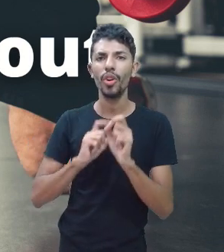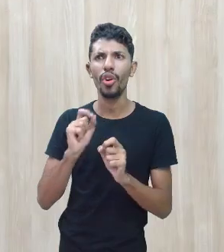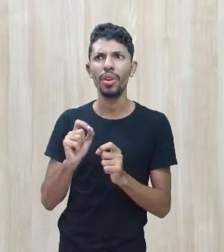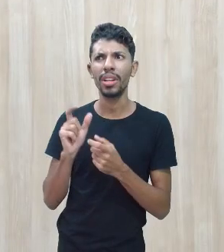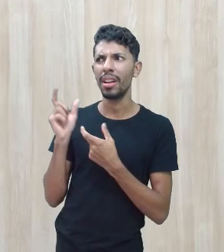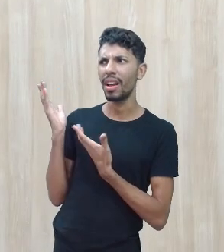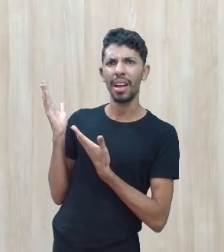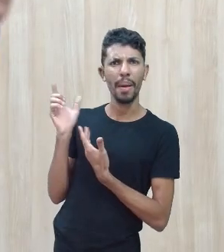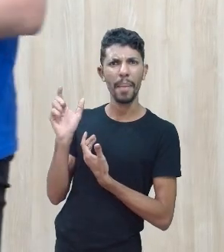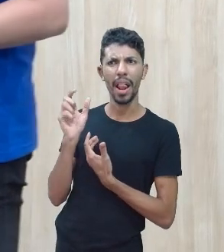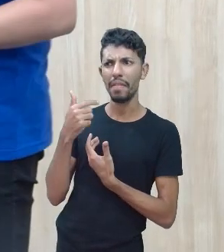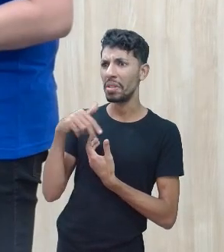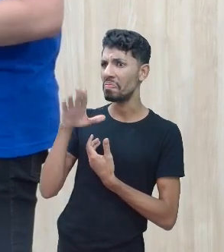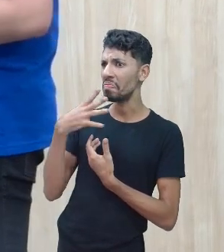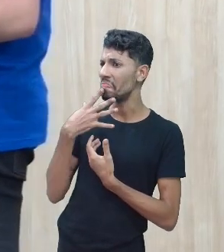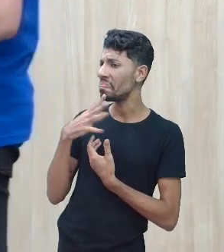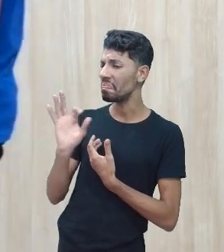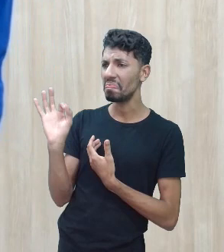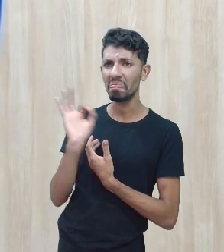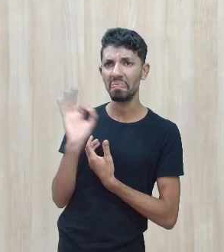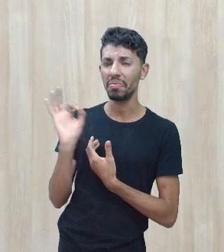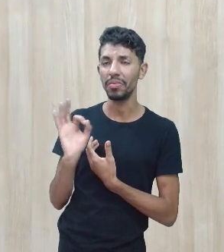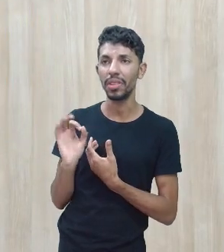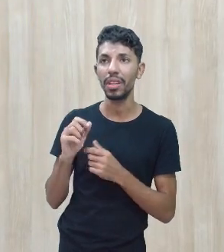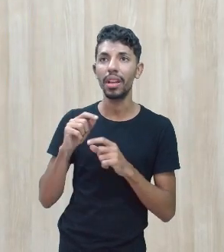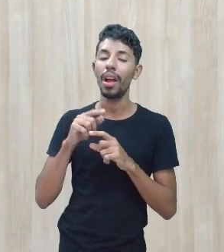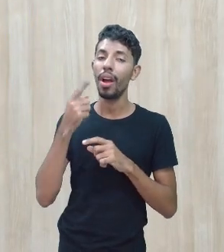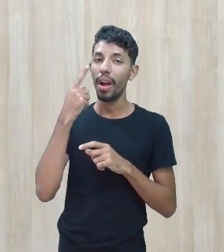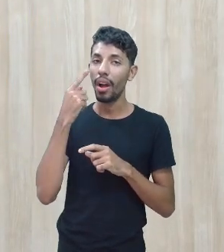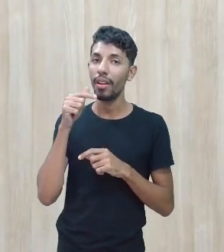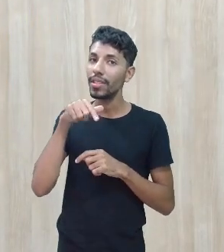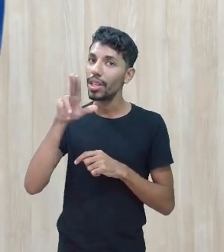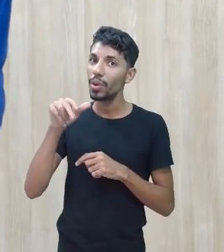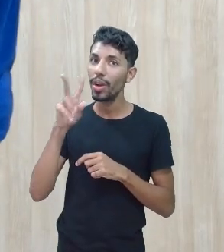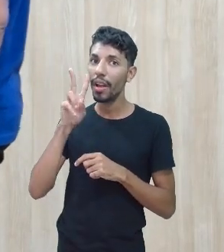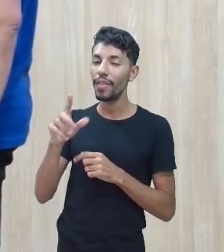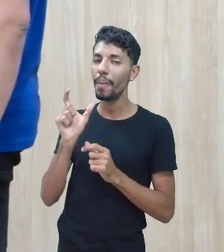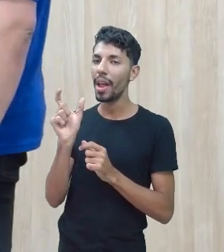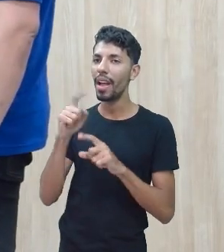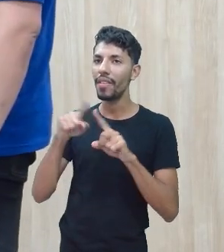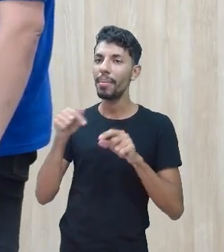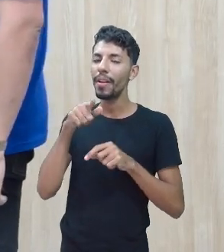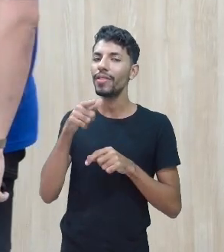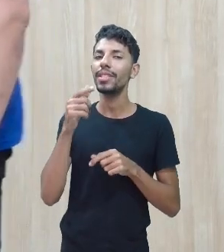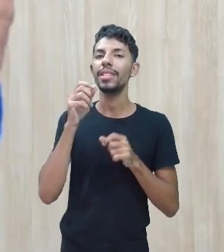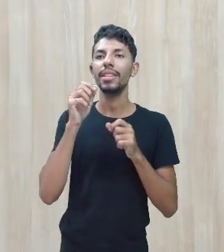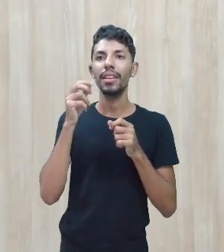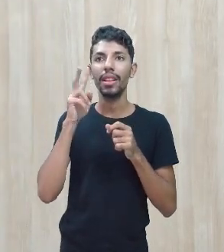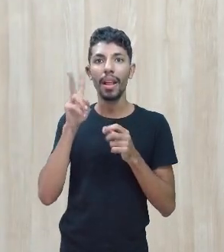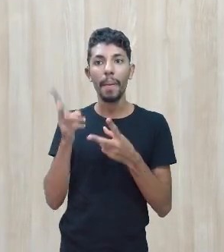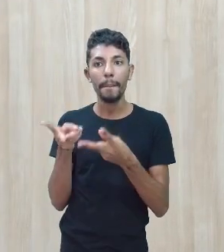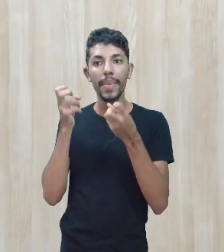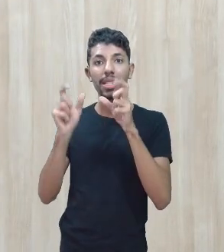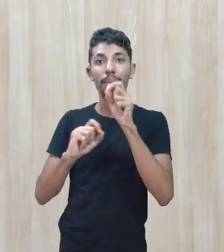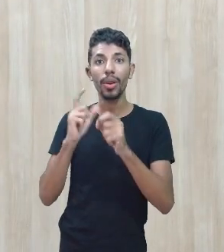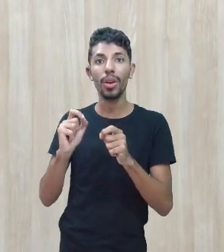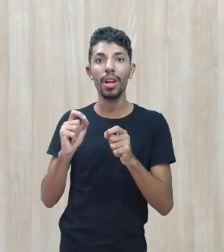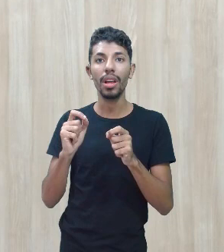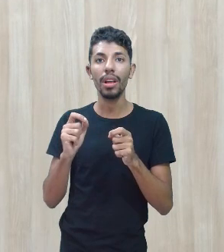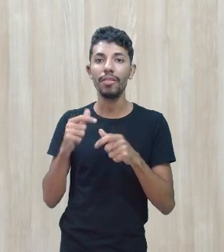palavra working out. Você nunca viu a palavra working out, mas você está vendo que alguém está fazendo um tipo de atividade. Que tipo de atividade é